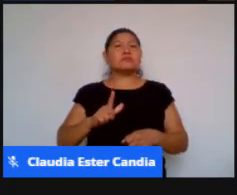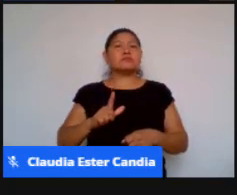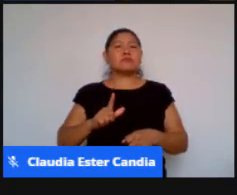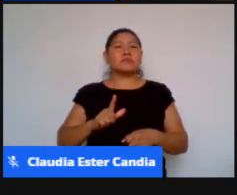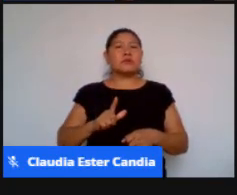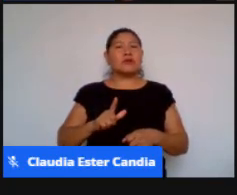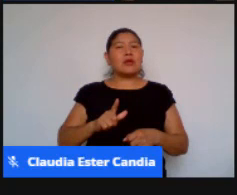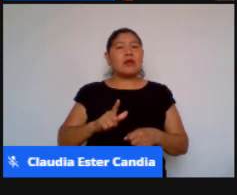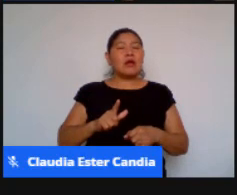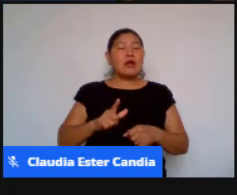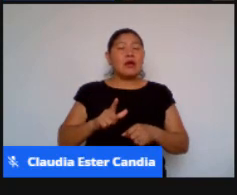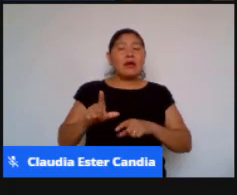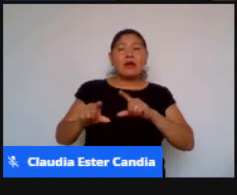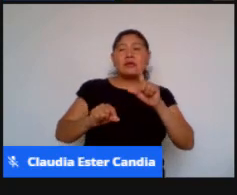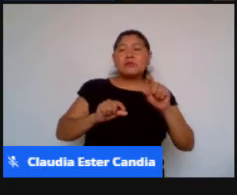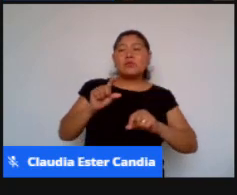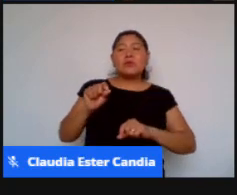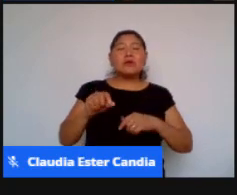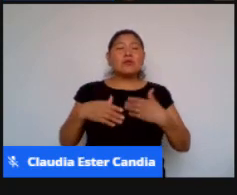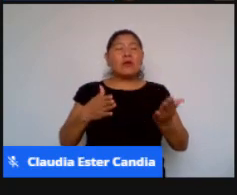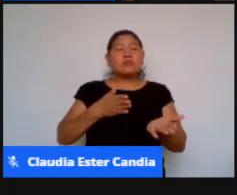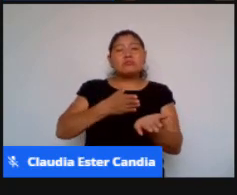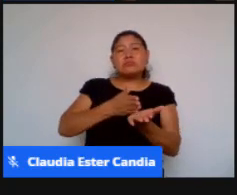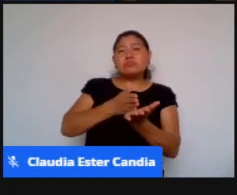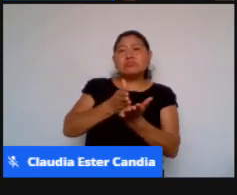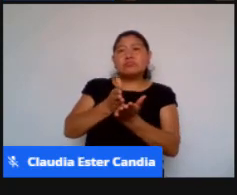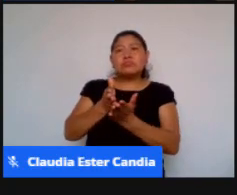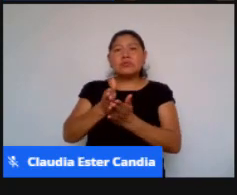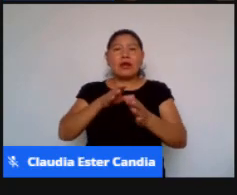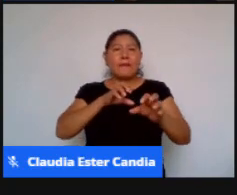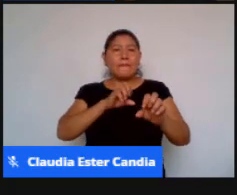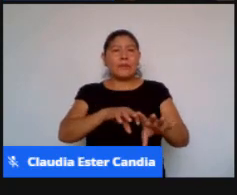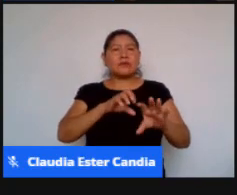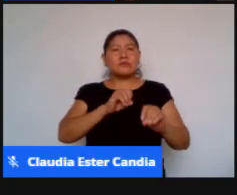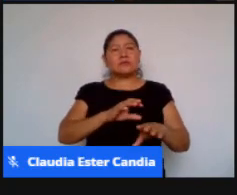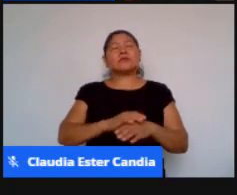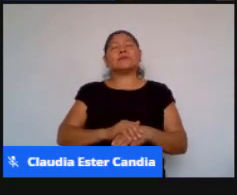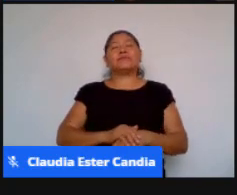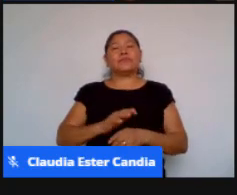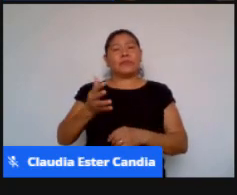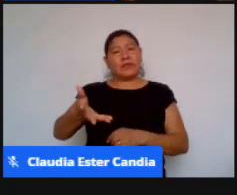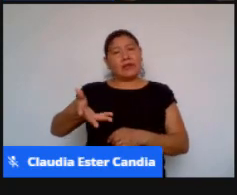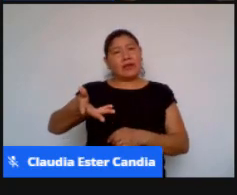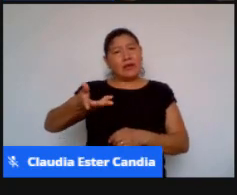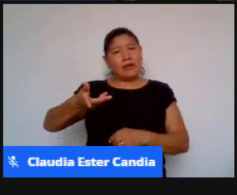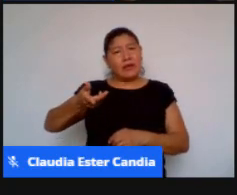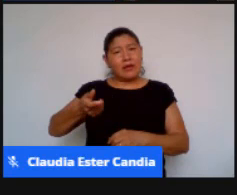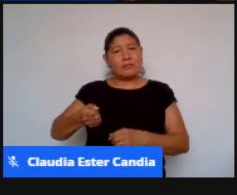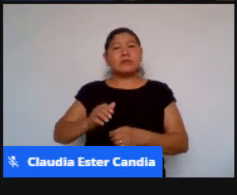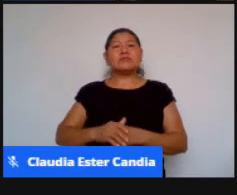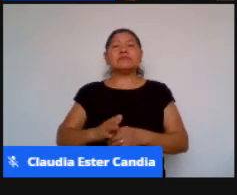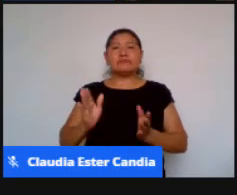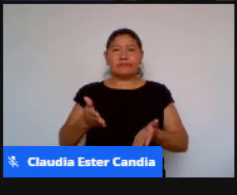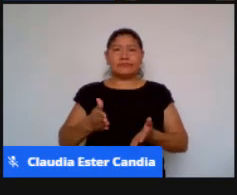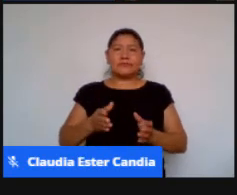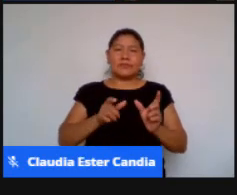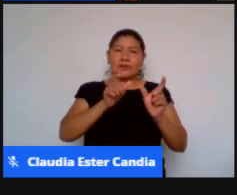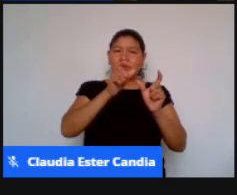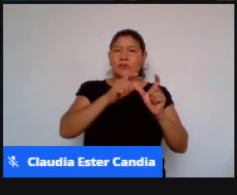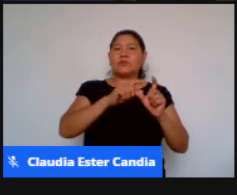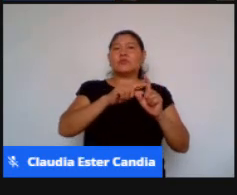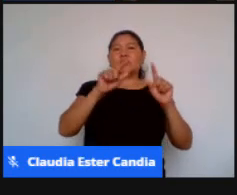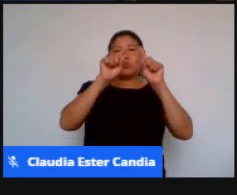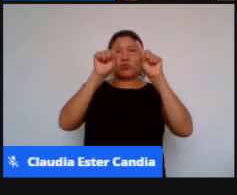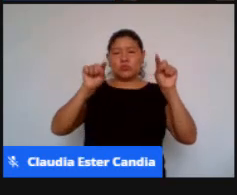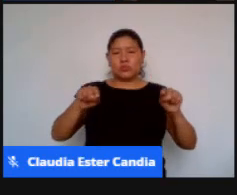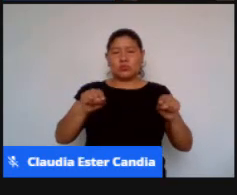traçar, caminhar para desenvolver essas habilidades, ok? Então, esse é o nosso quadro de habilidades e conhecimentos